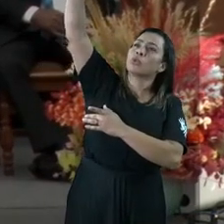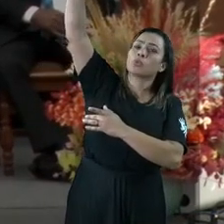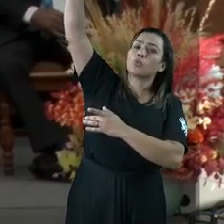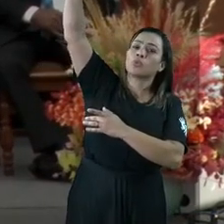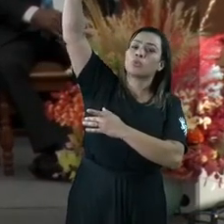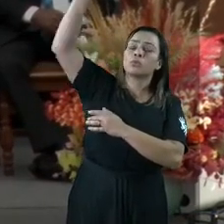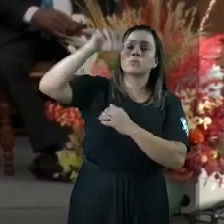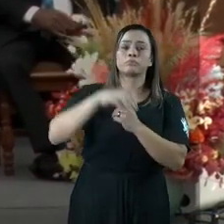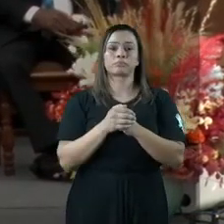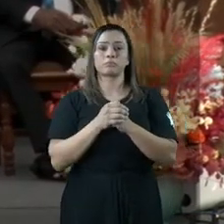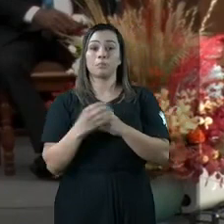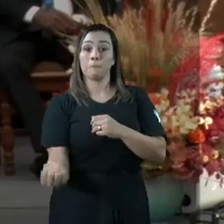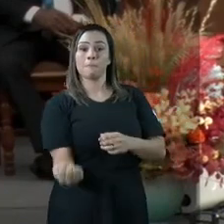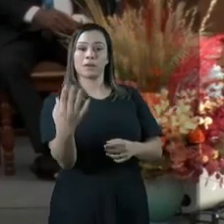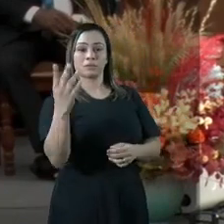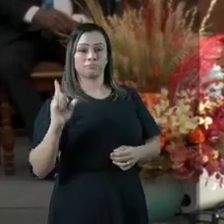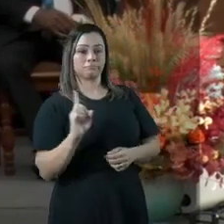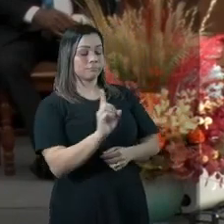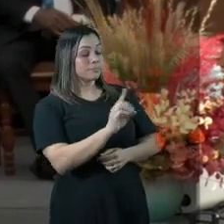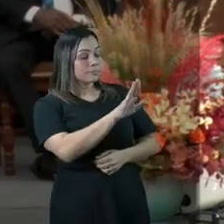eles: varões galileus,